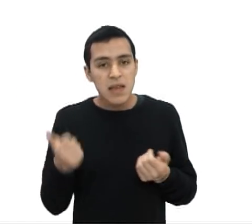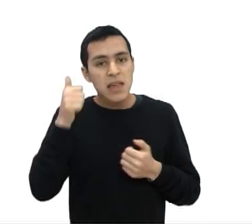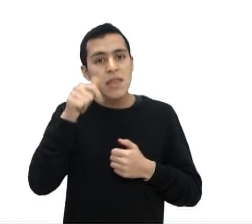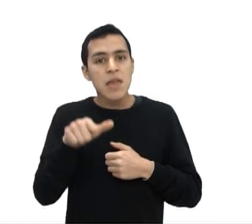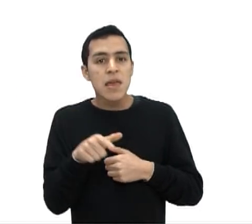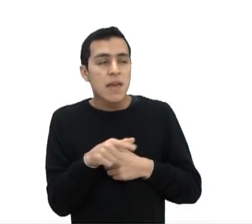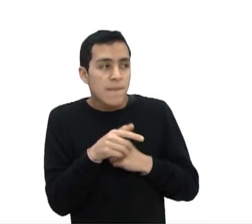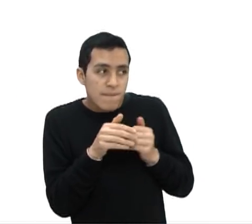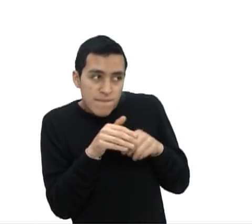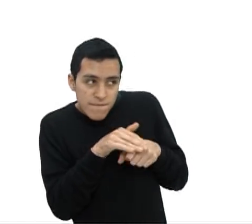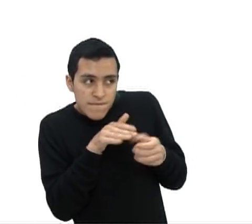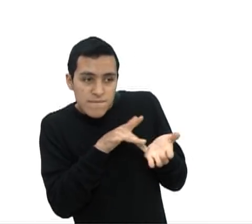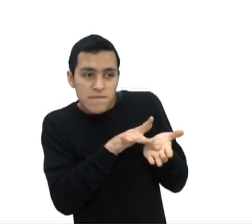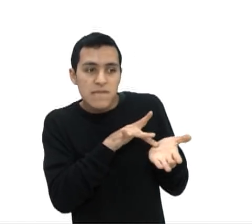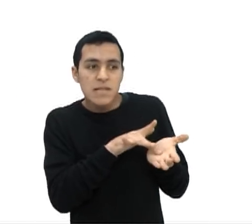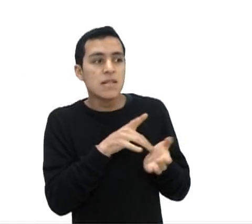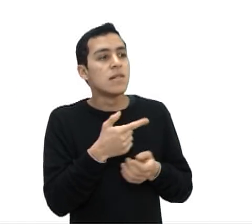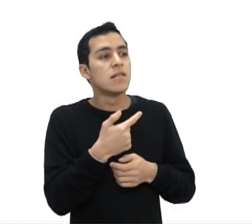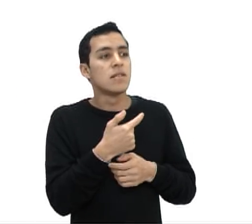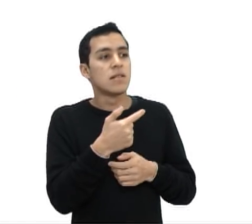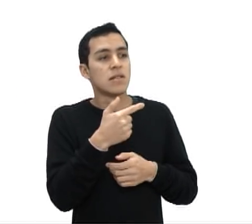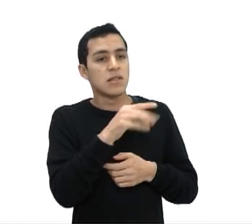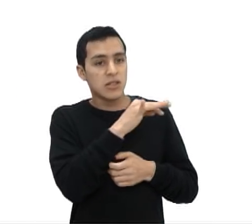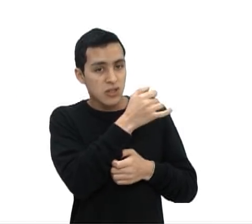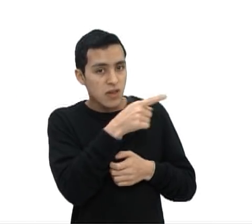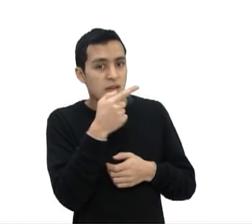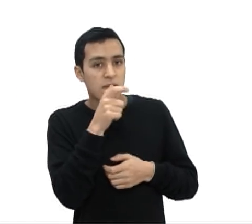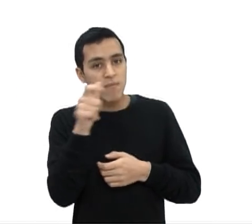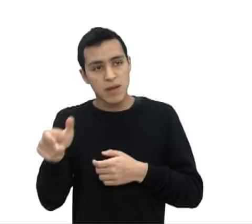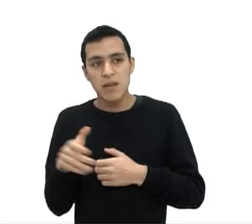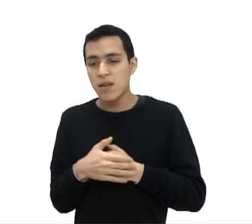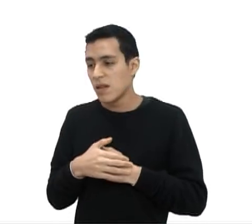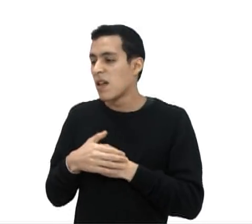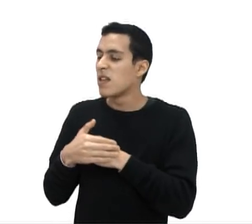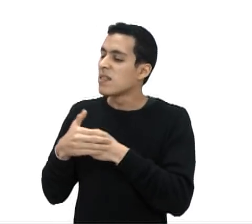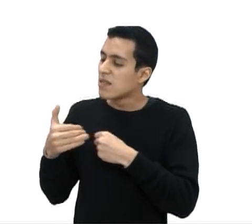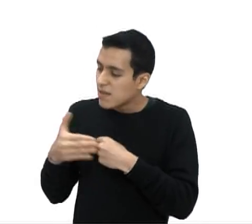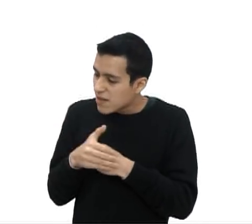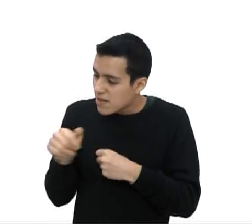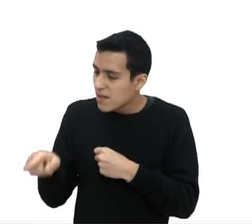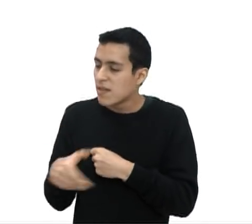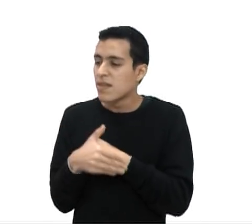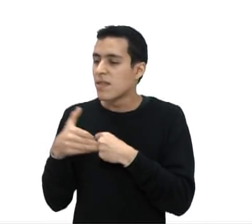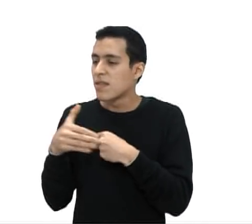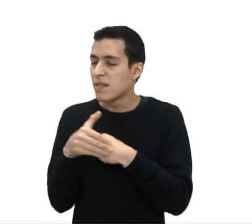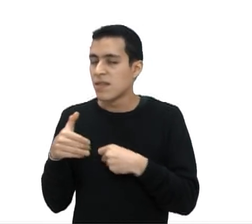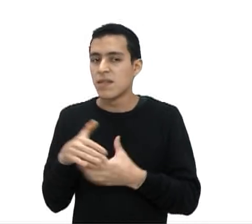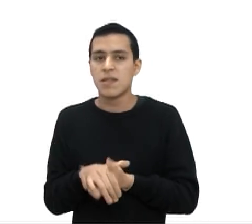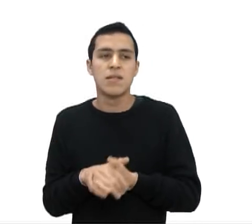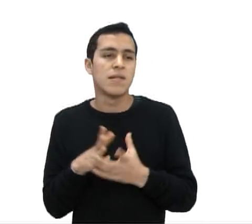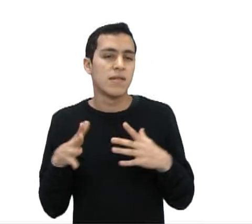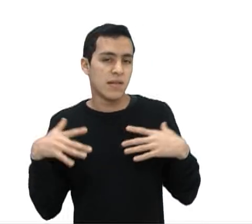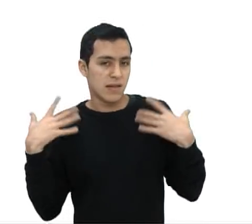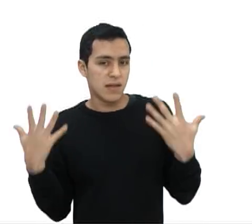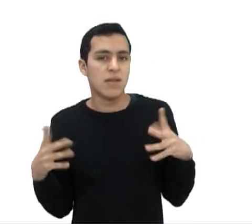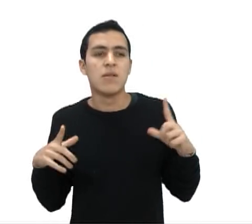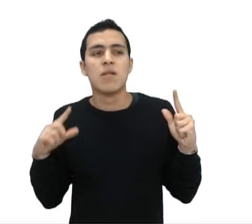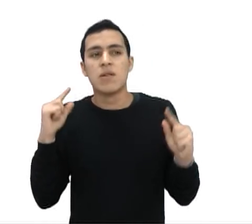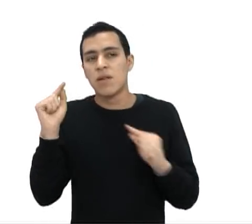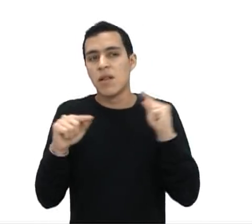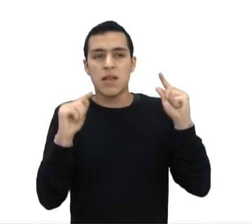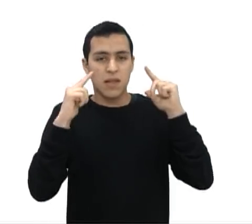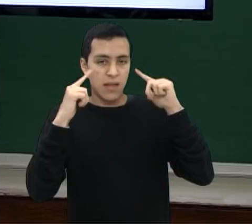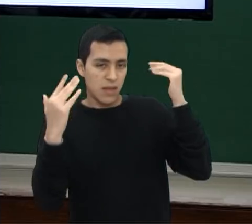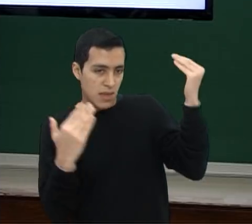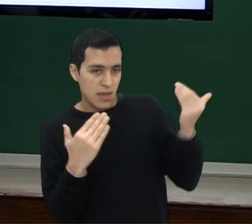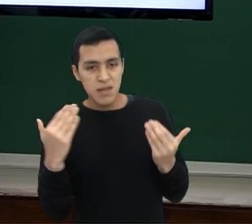bico, fingido. Tião, palavra, dengosa. Então vejam que a gente analisou